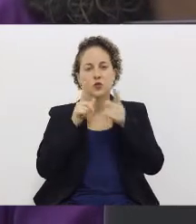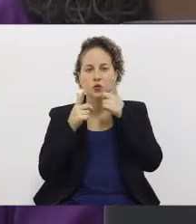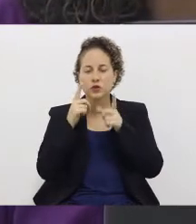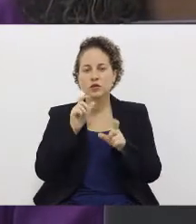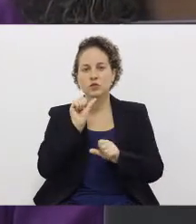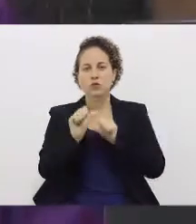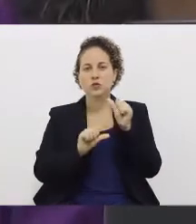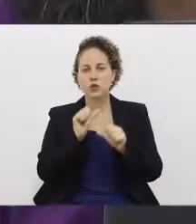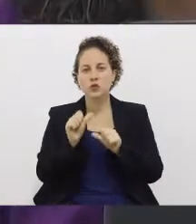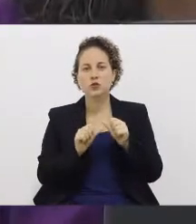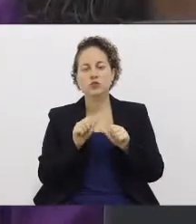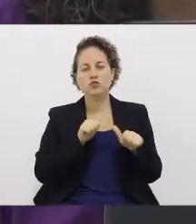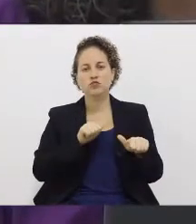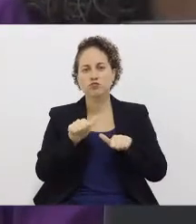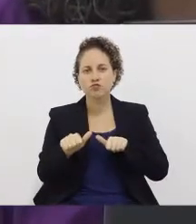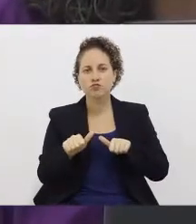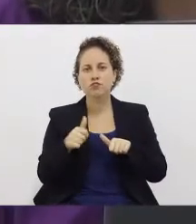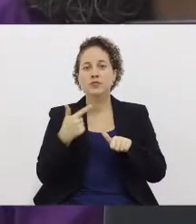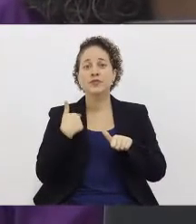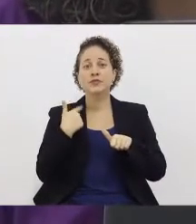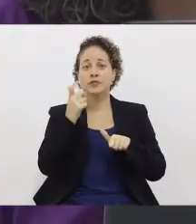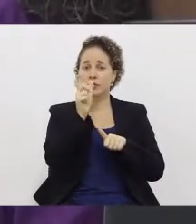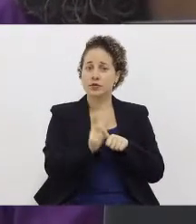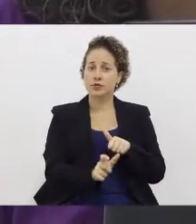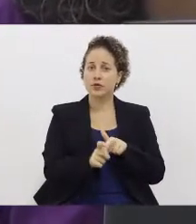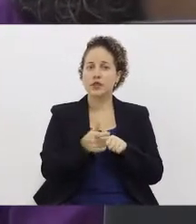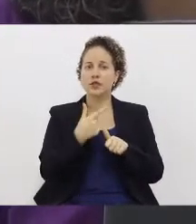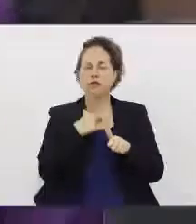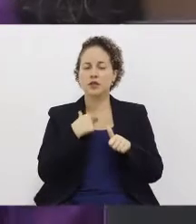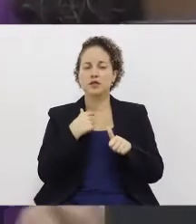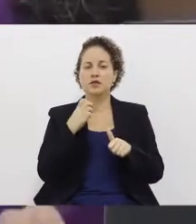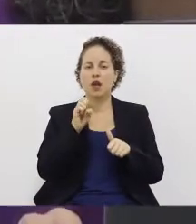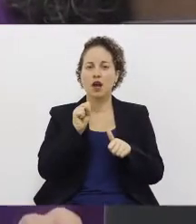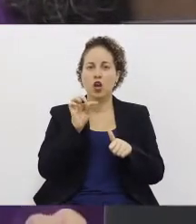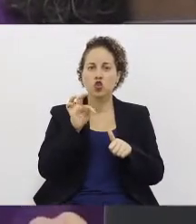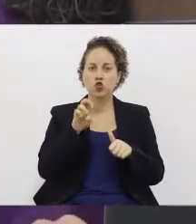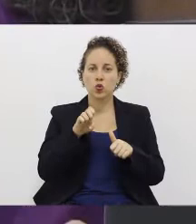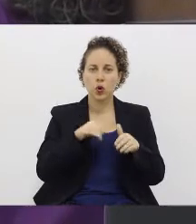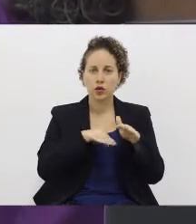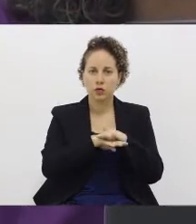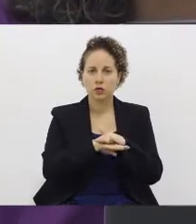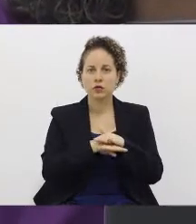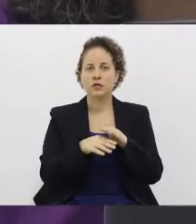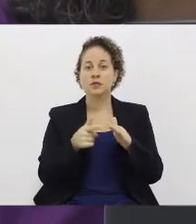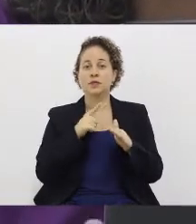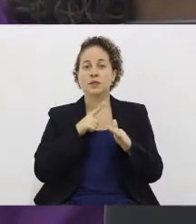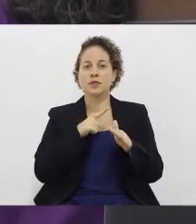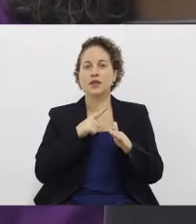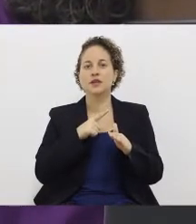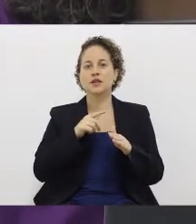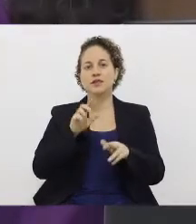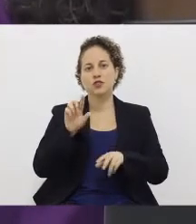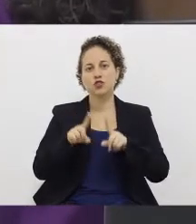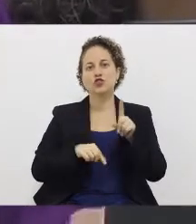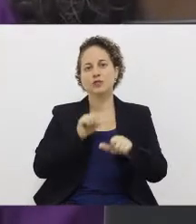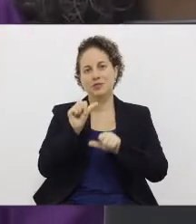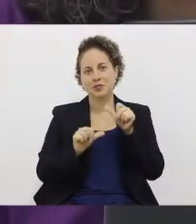variações de pedidos desses clientes, ela vai precisar ter estoque para atender tais variações.